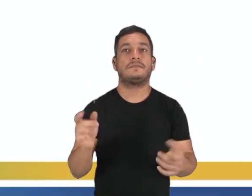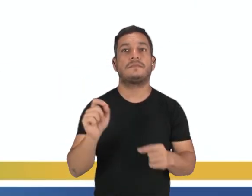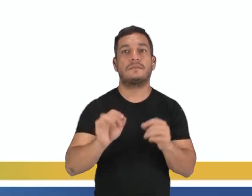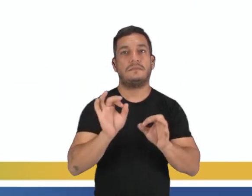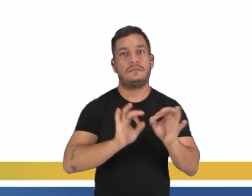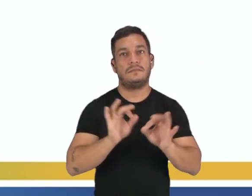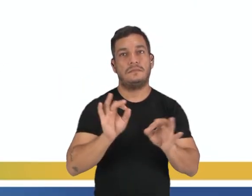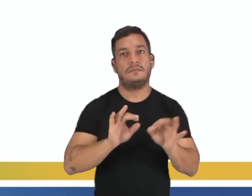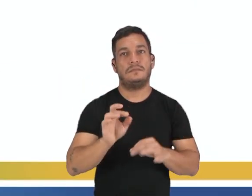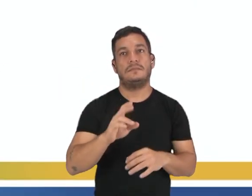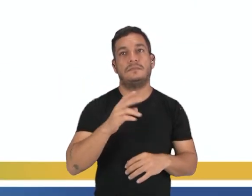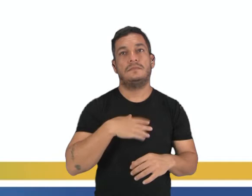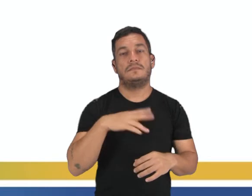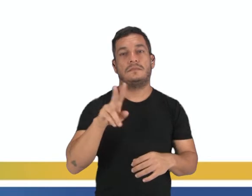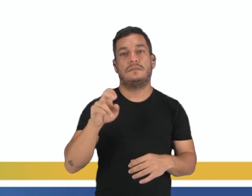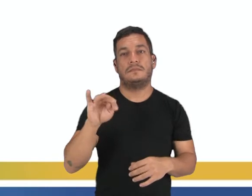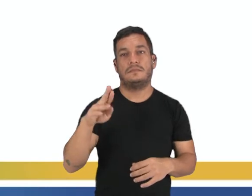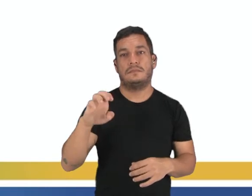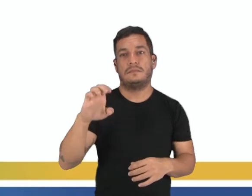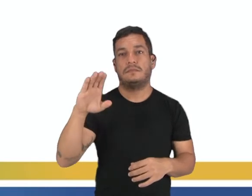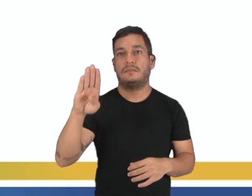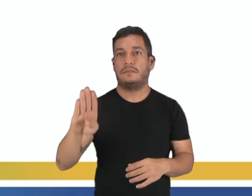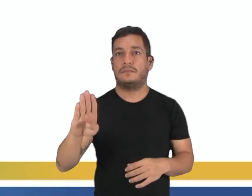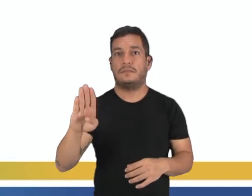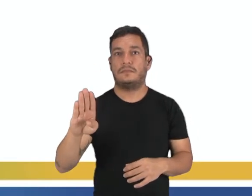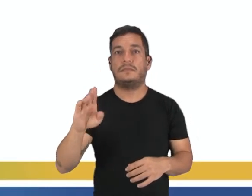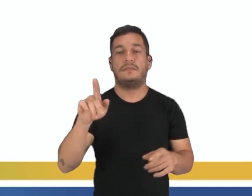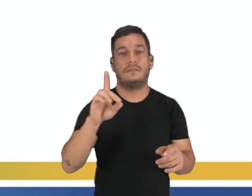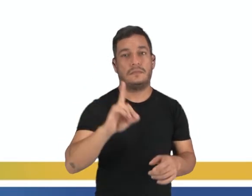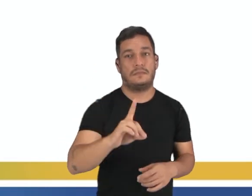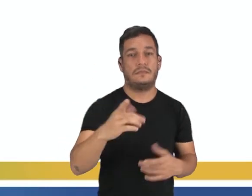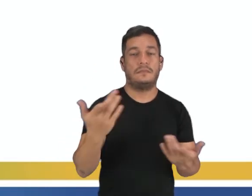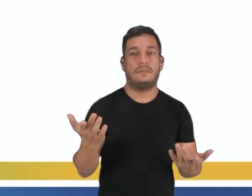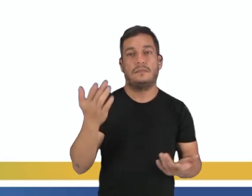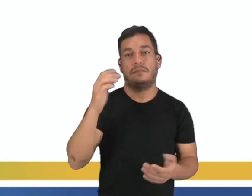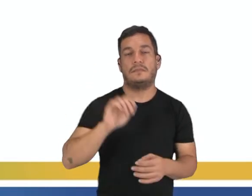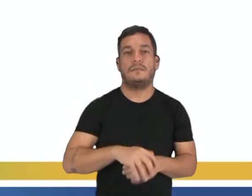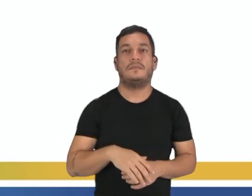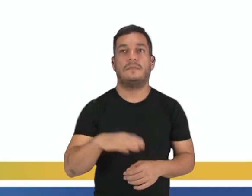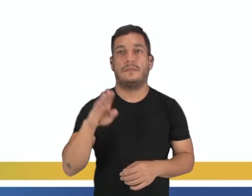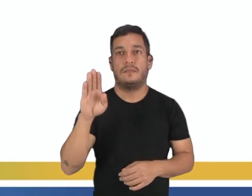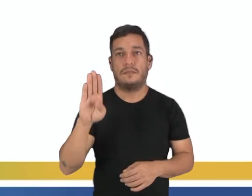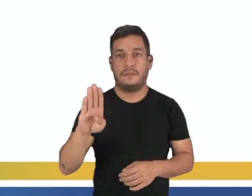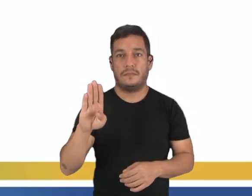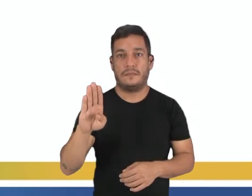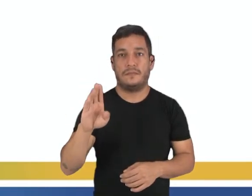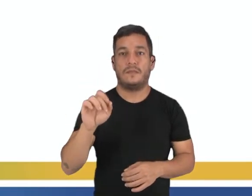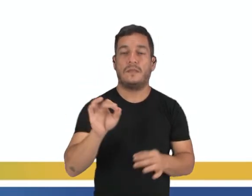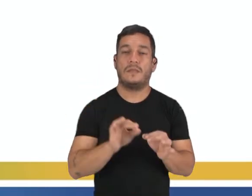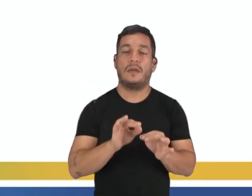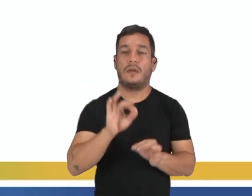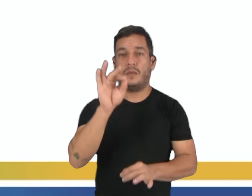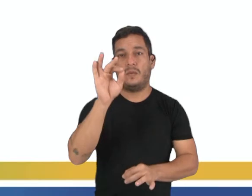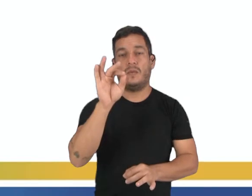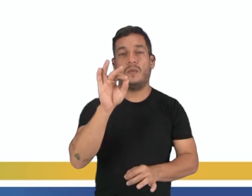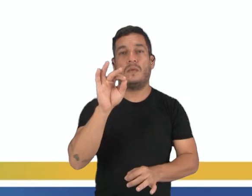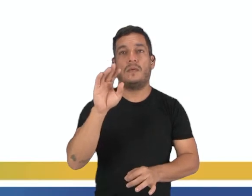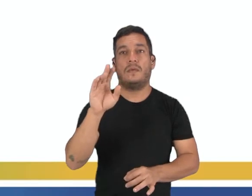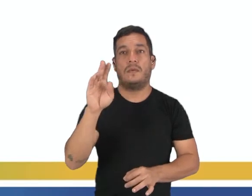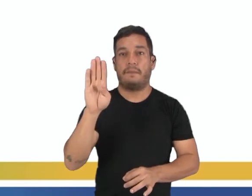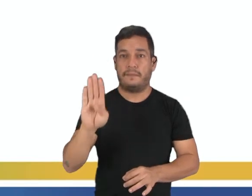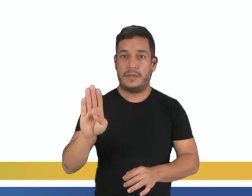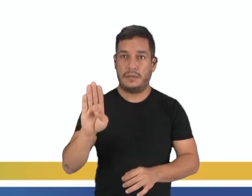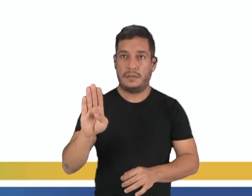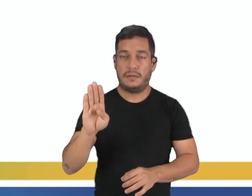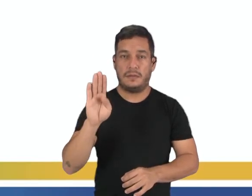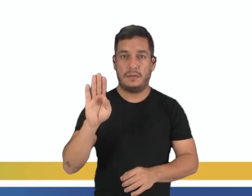as coordenadas, então, do vértice B e do vértice D? Vamos olhar aí, ó, vértice B. No eixo horizontal, o vértice